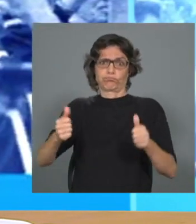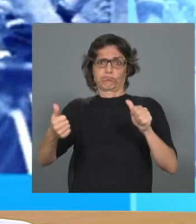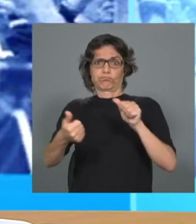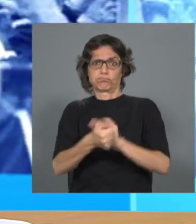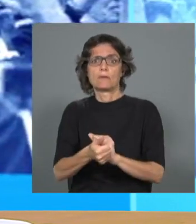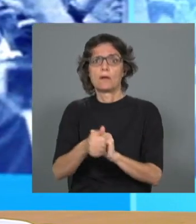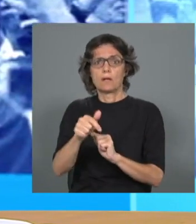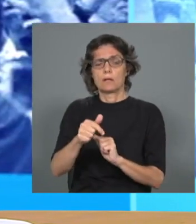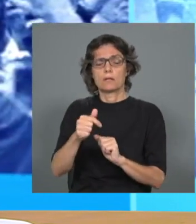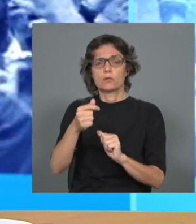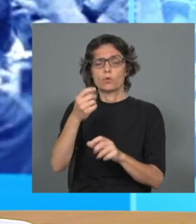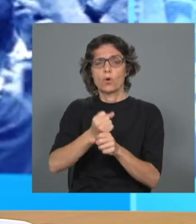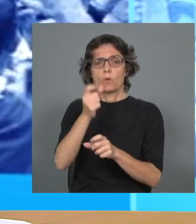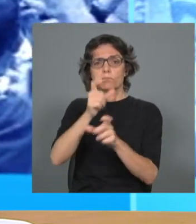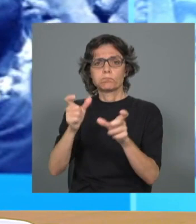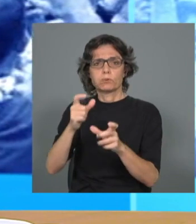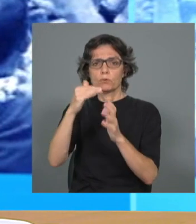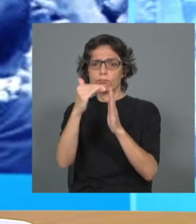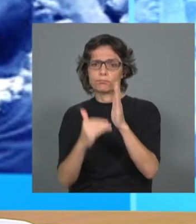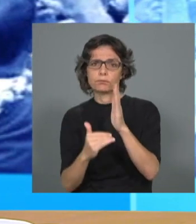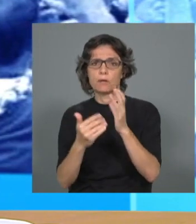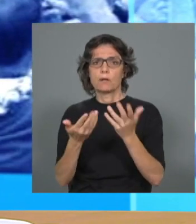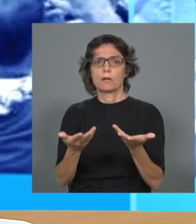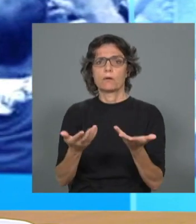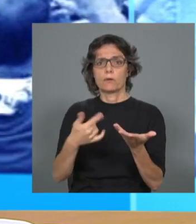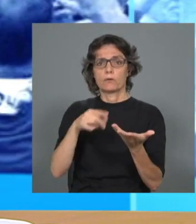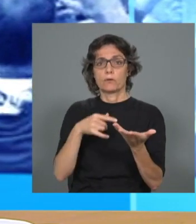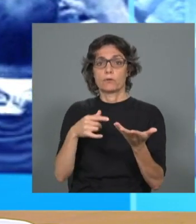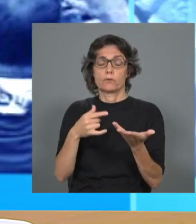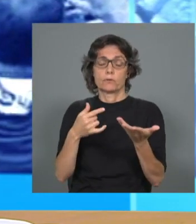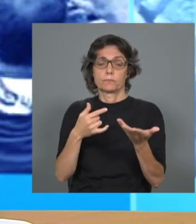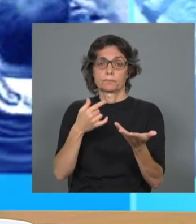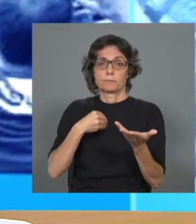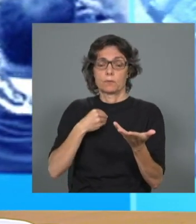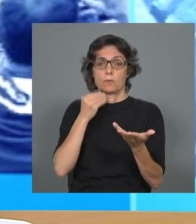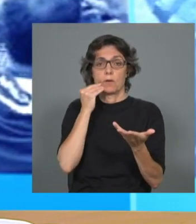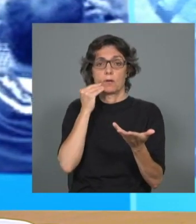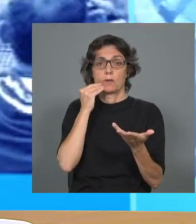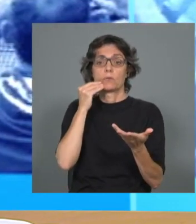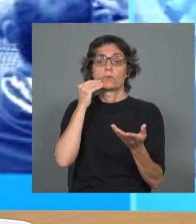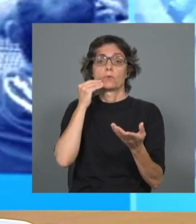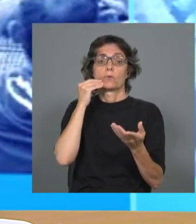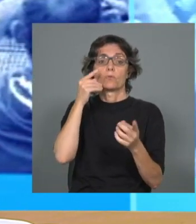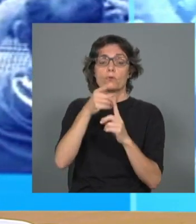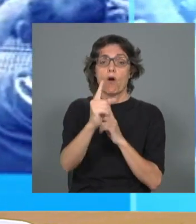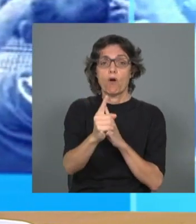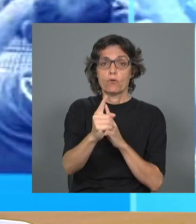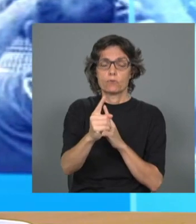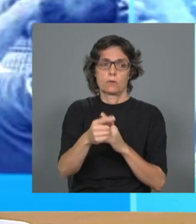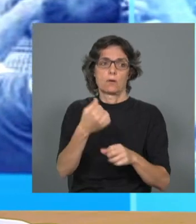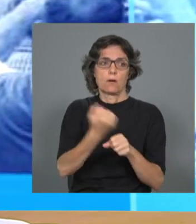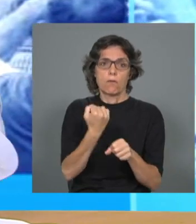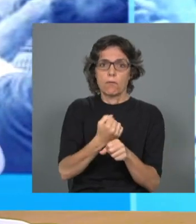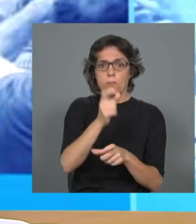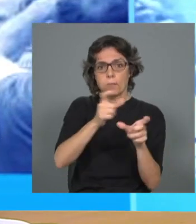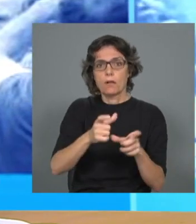número muito mais baixo de trabalhadores, etc. Ora, é preciso aqui preocupar-nos para que não sejam sempre os trabalhadores a